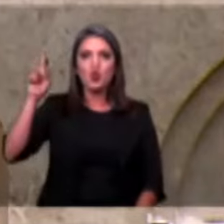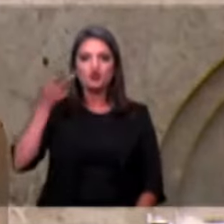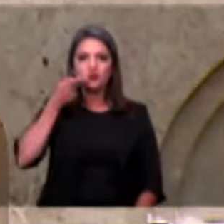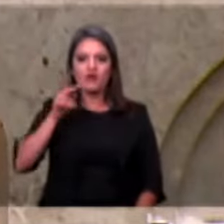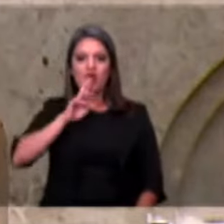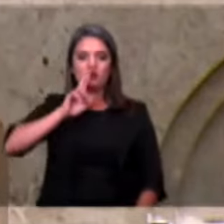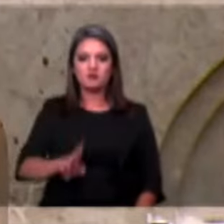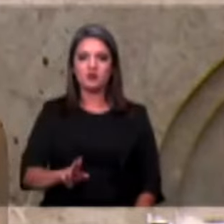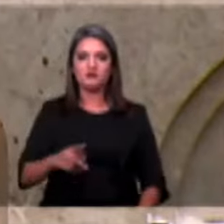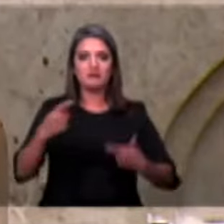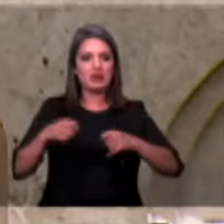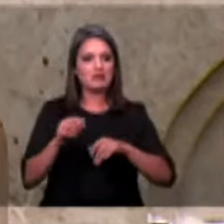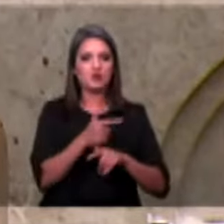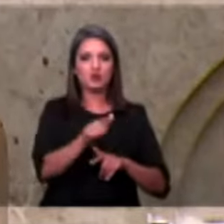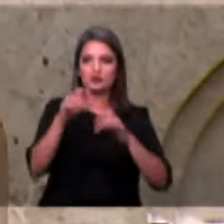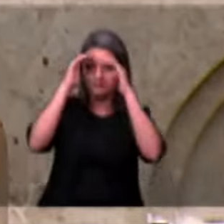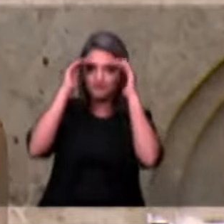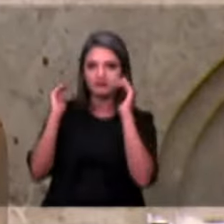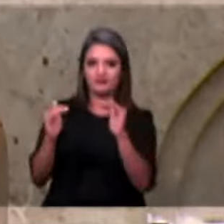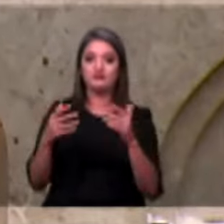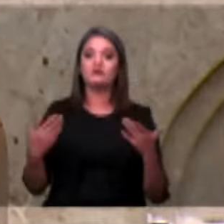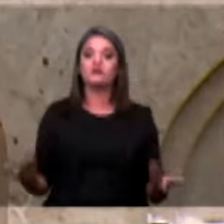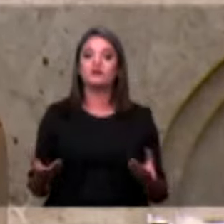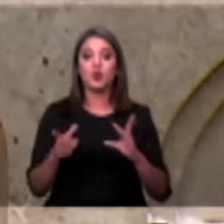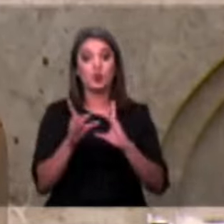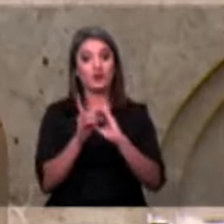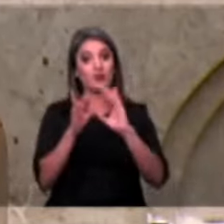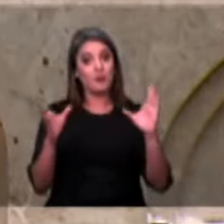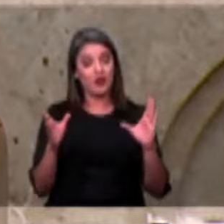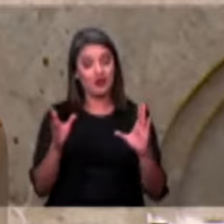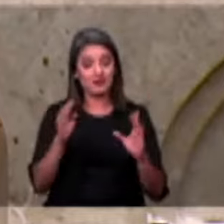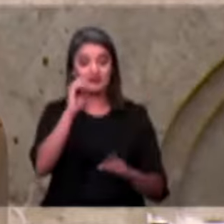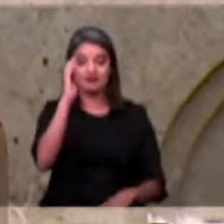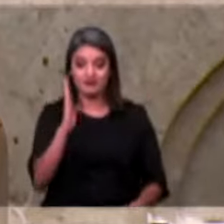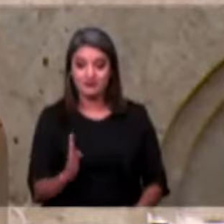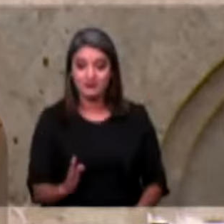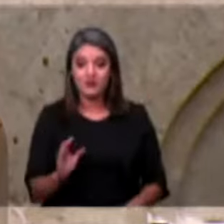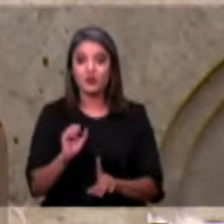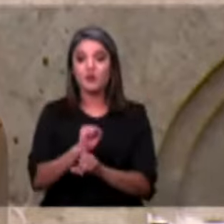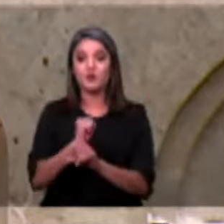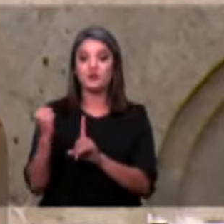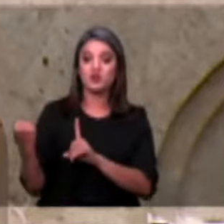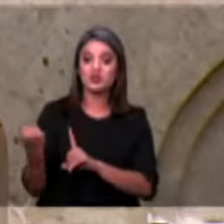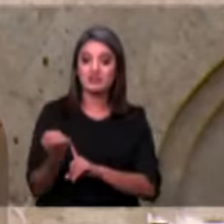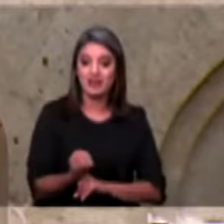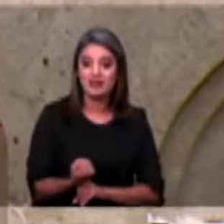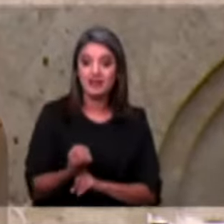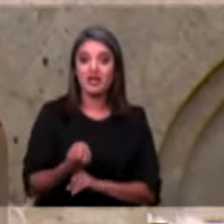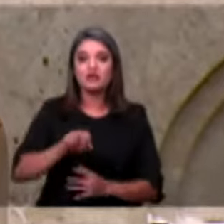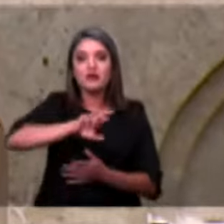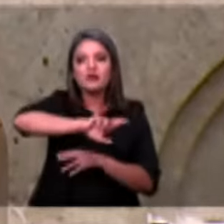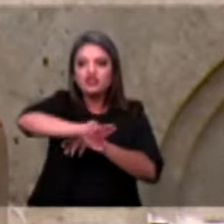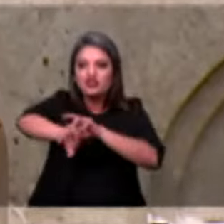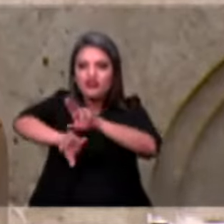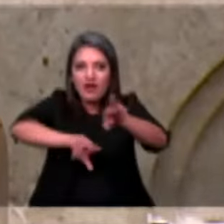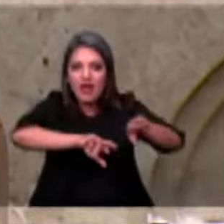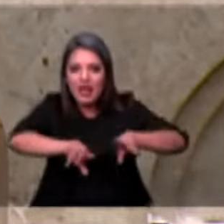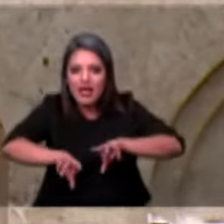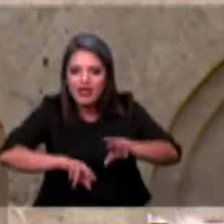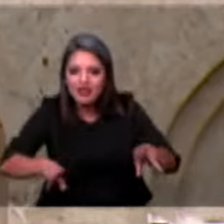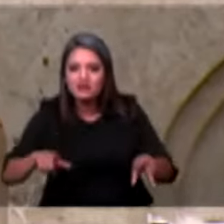em regime democrático como o nosso, em uma sociedade, lembrando Peter Haberle, plural e aberta